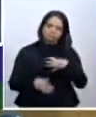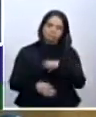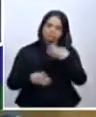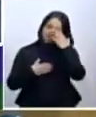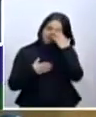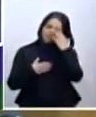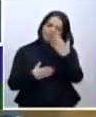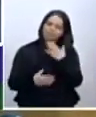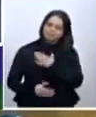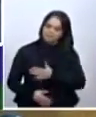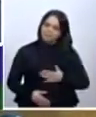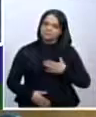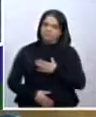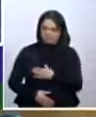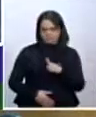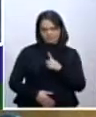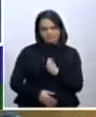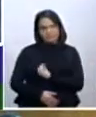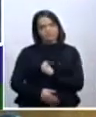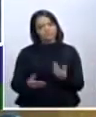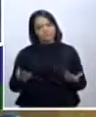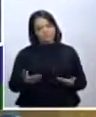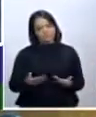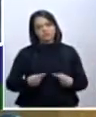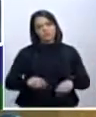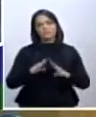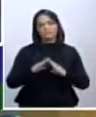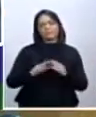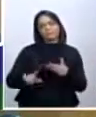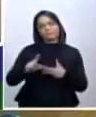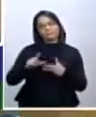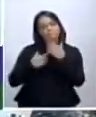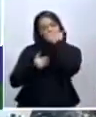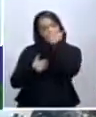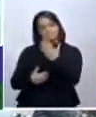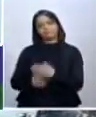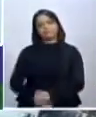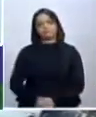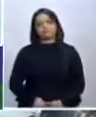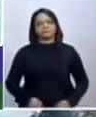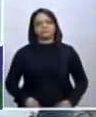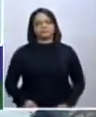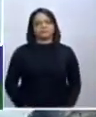grato e muito honrado em estar nessa casa legislativa. Muito obrigado.